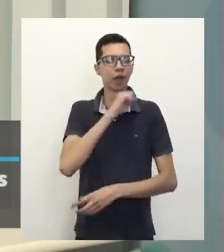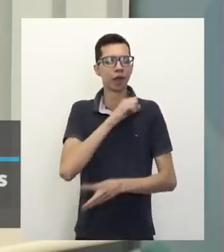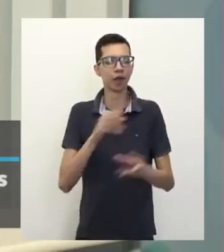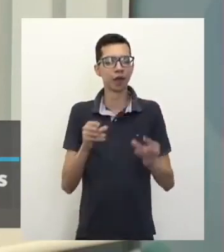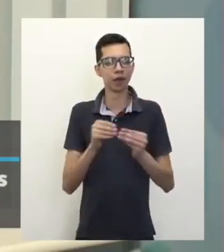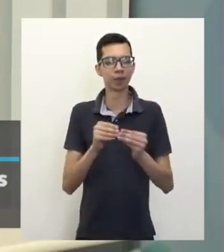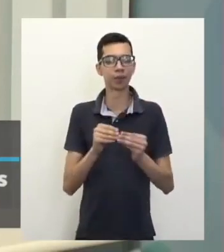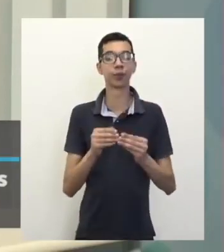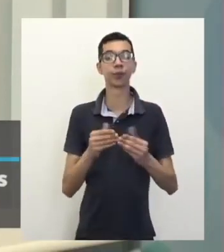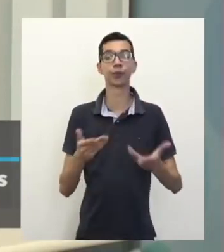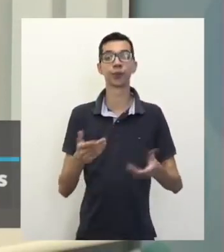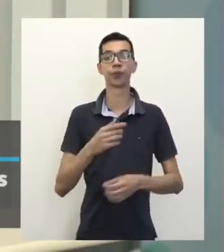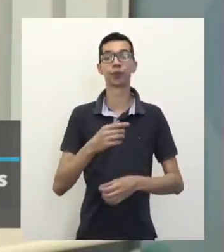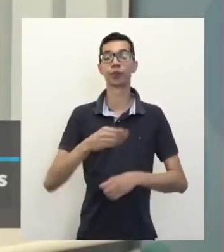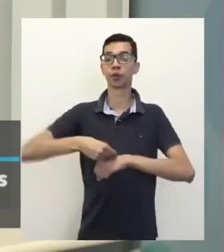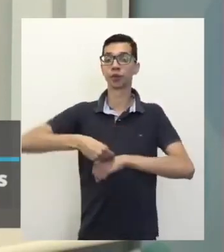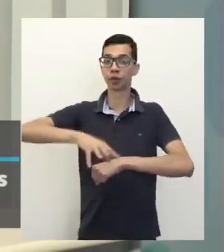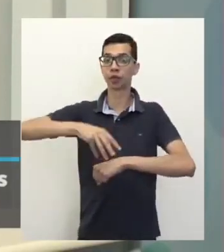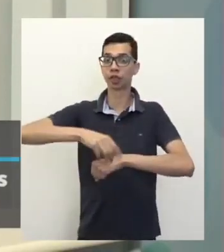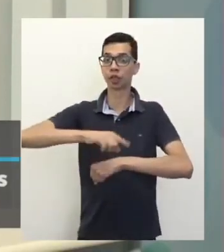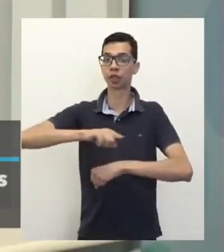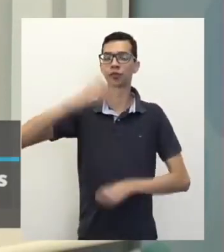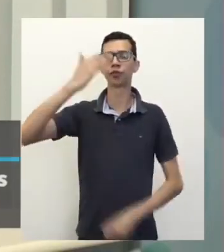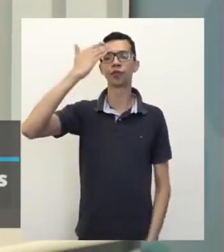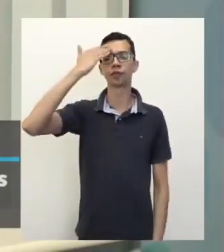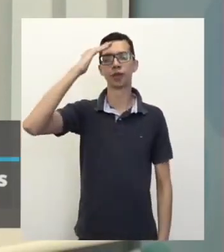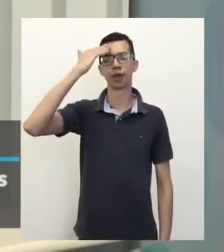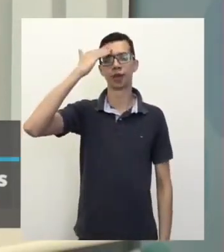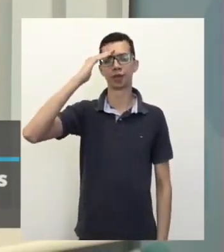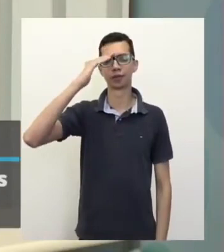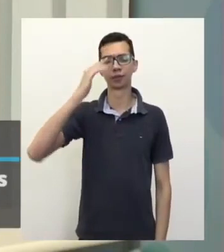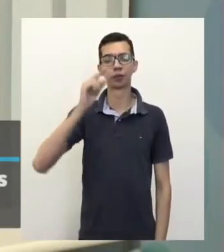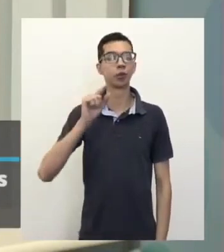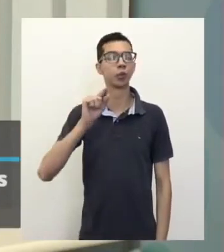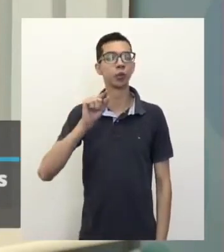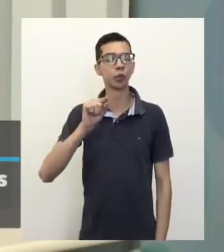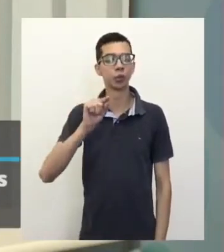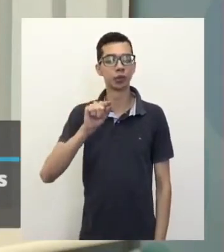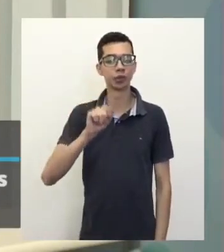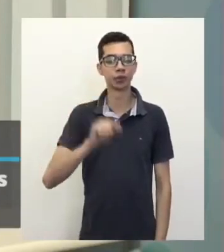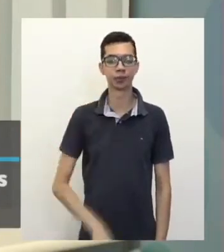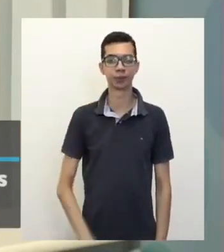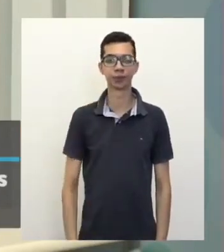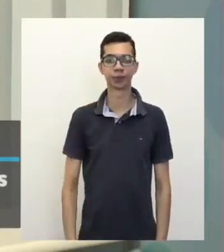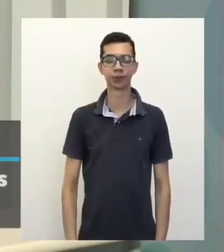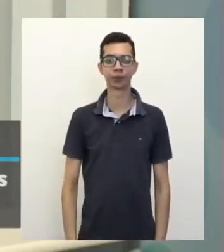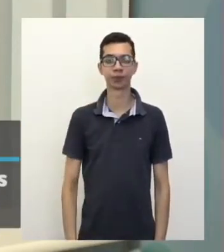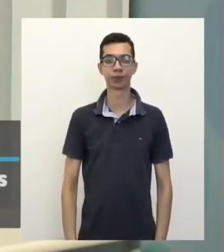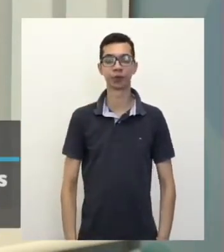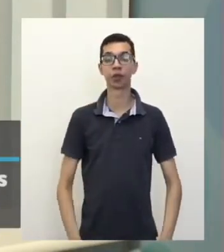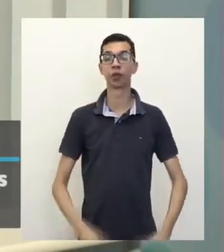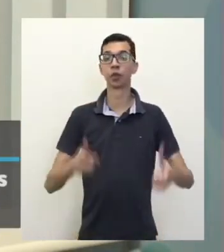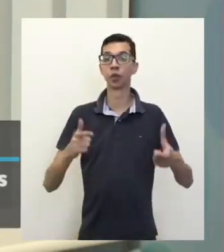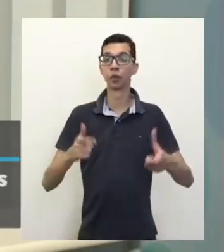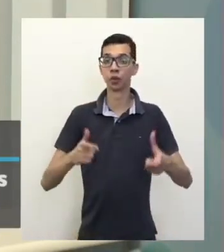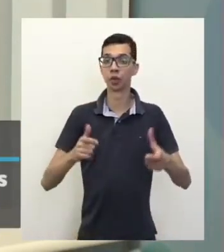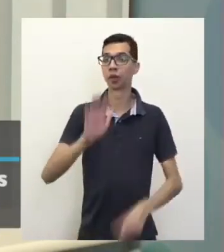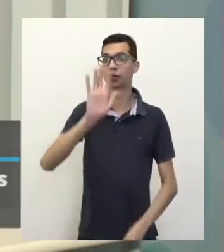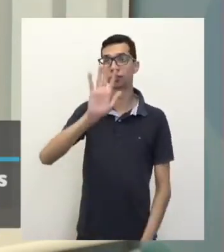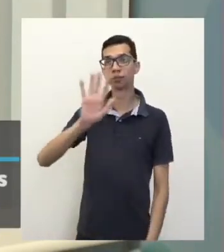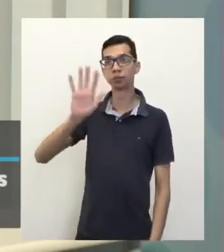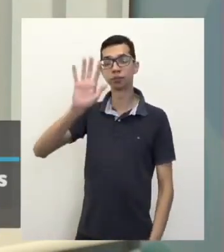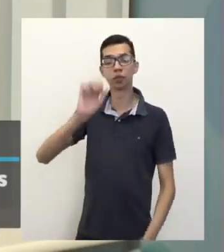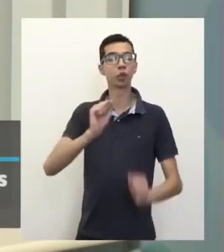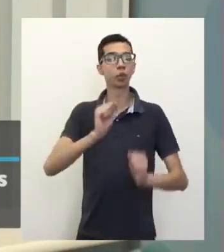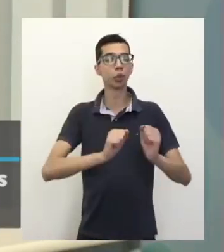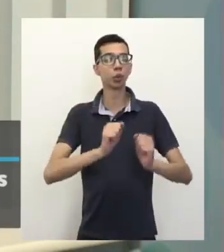uma contextualização sobre o perfil industrial, digamos assim, de cada uma dessas regiões, né? Não